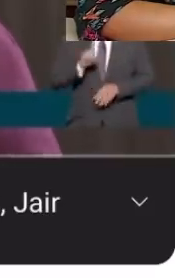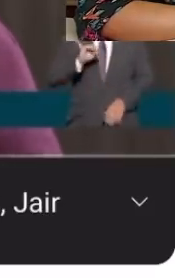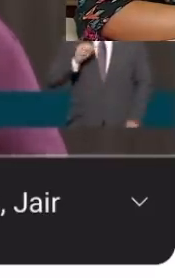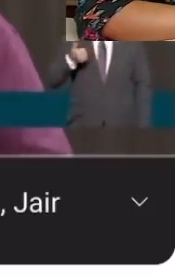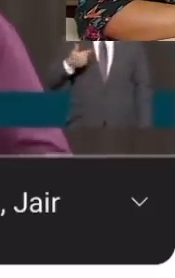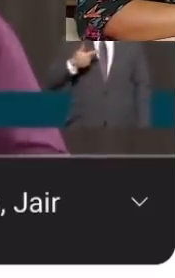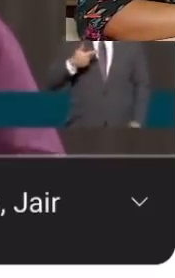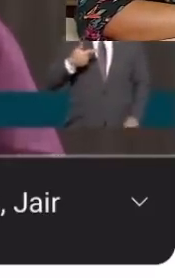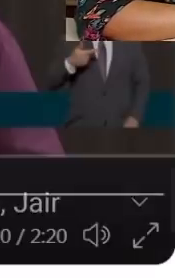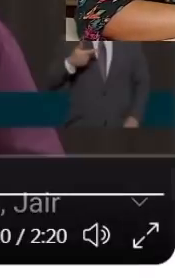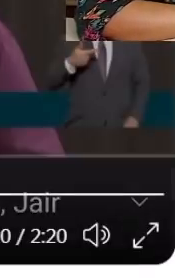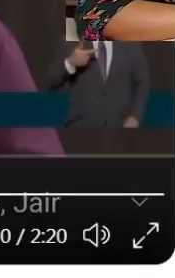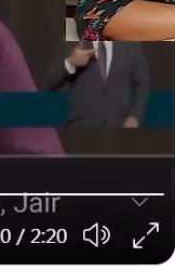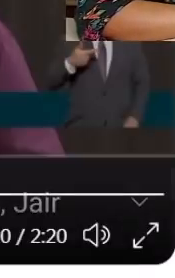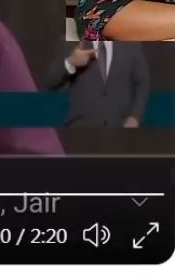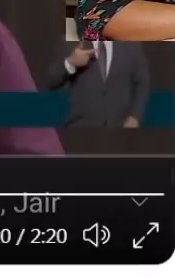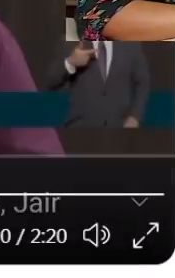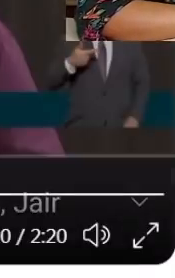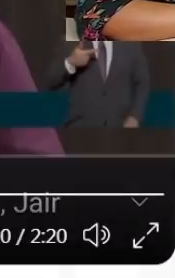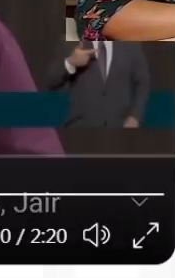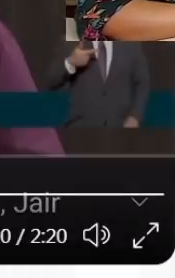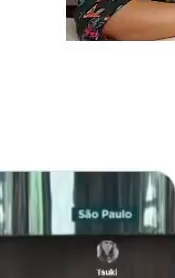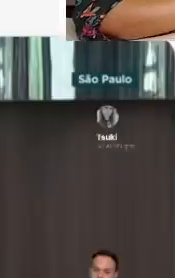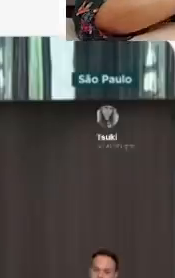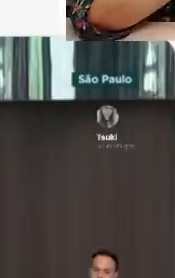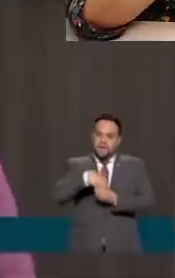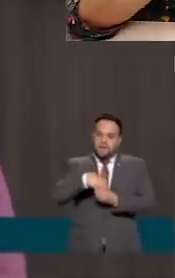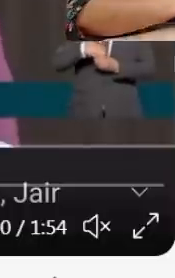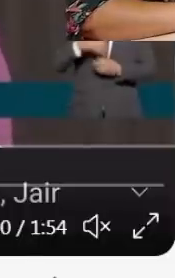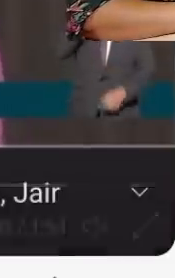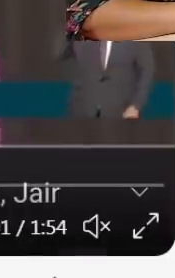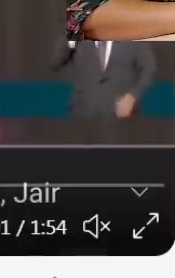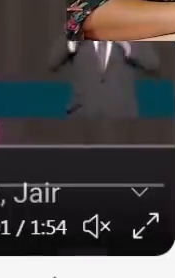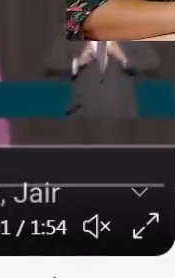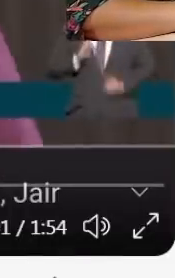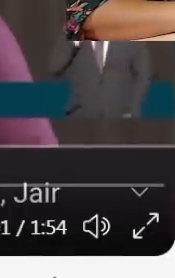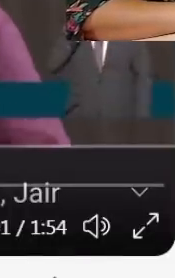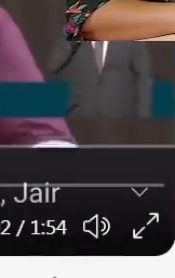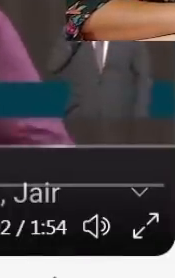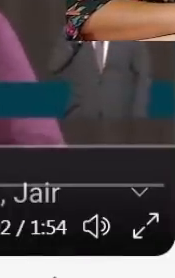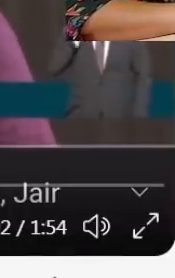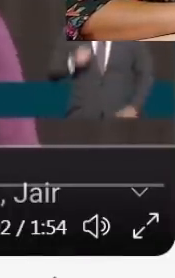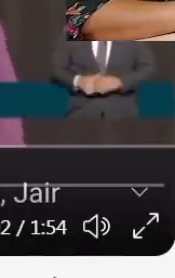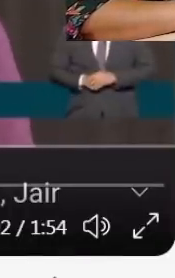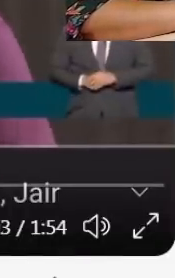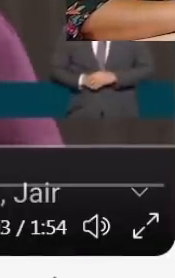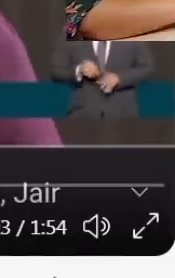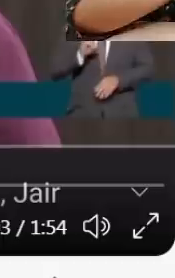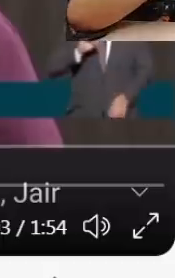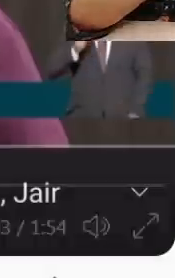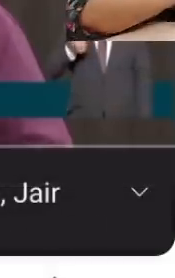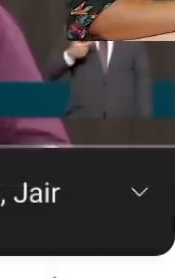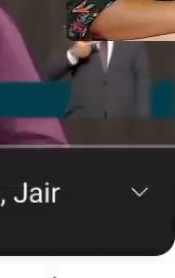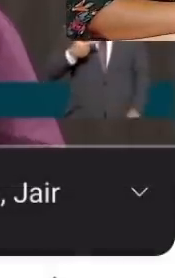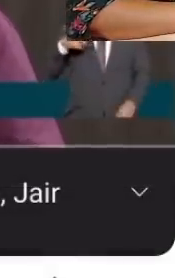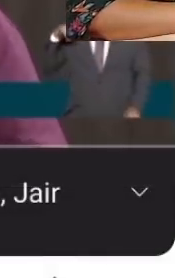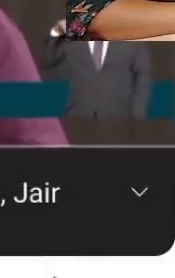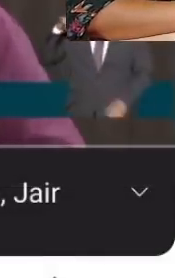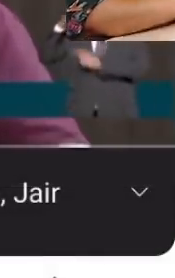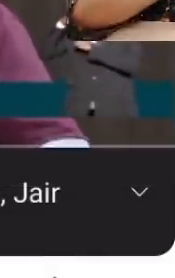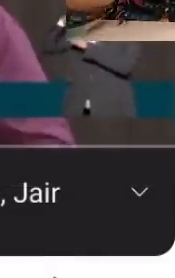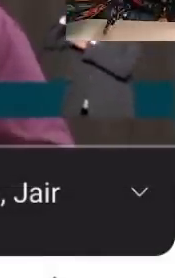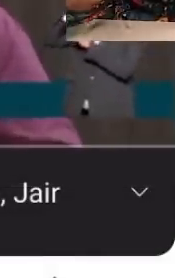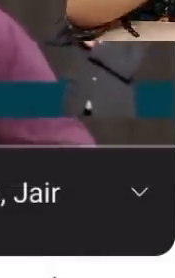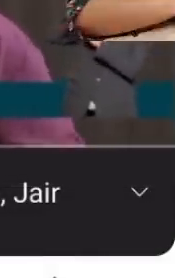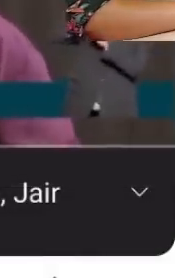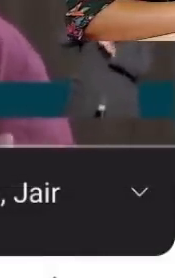sobrevoando a Bahia. Acompanhei o... Vamos ver, vamos continuar. Tem o último que é curtinho. Dia 12, que eles falam sobre o Zé de Abreu. Acompanhei e o caso agora. O que